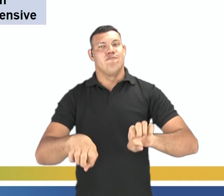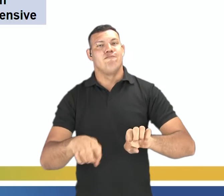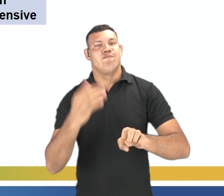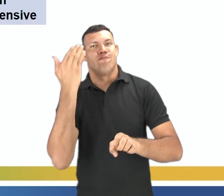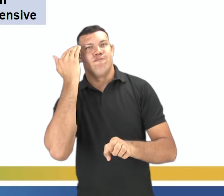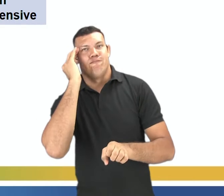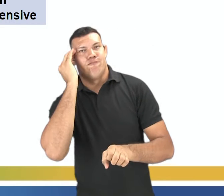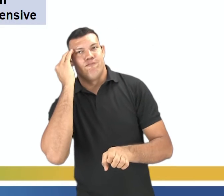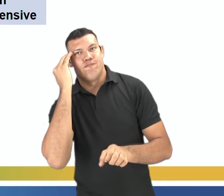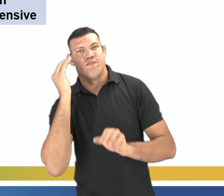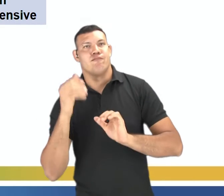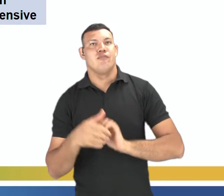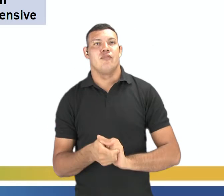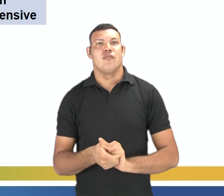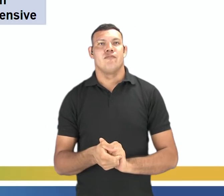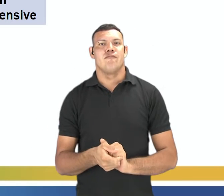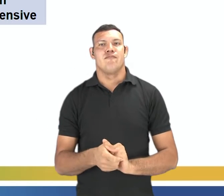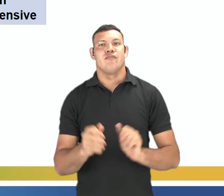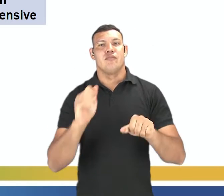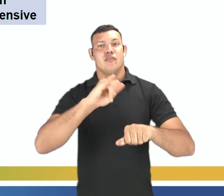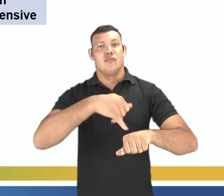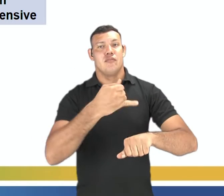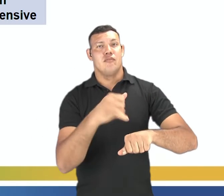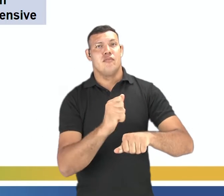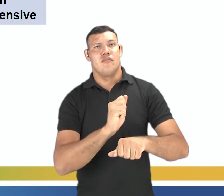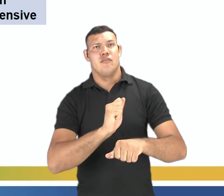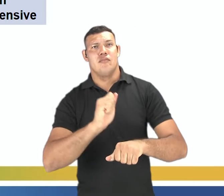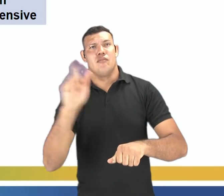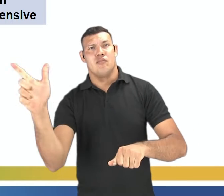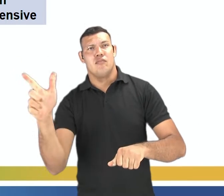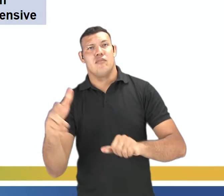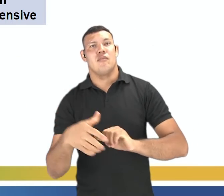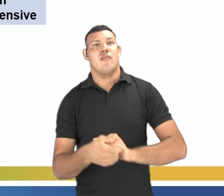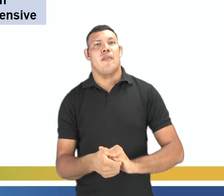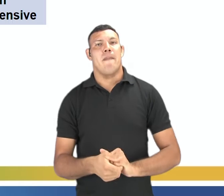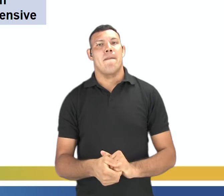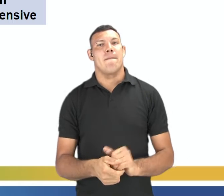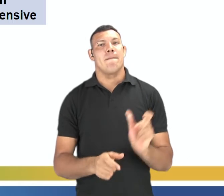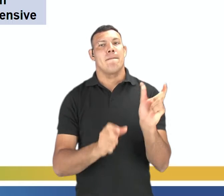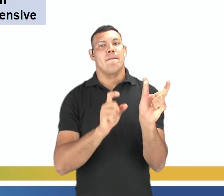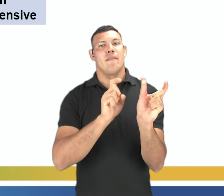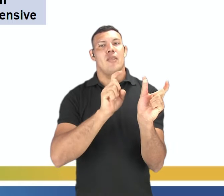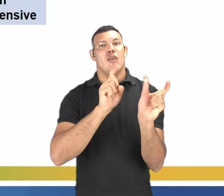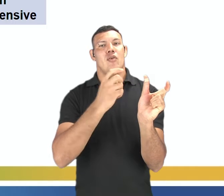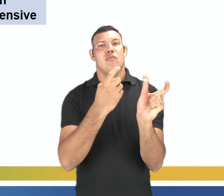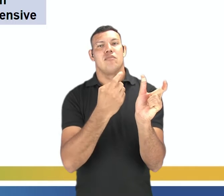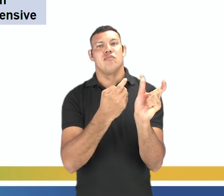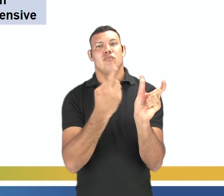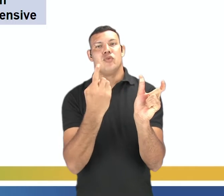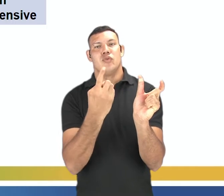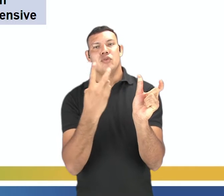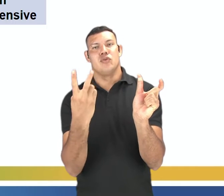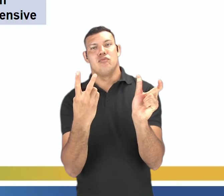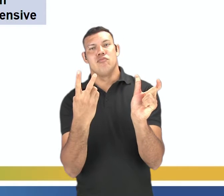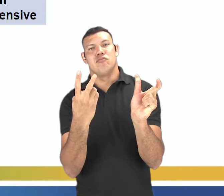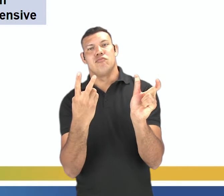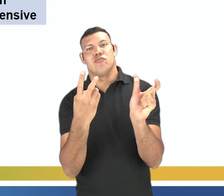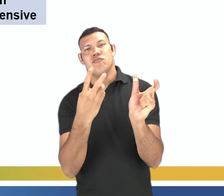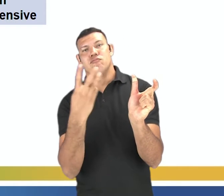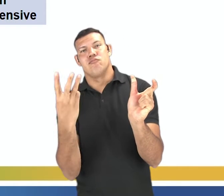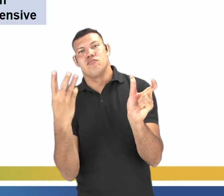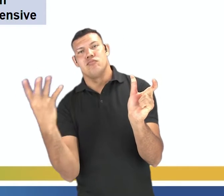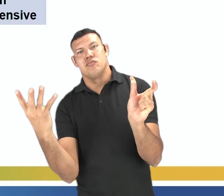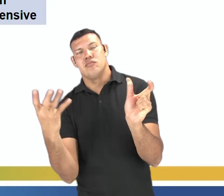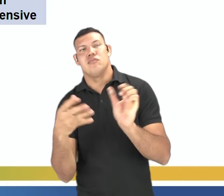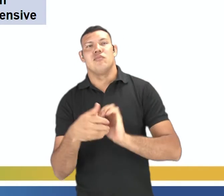entender. São considerados longos adjetivos com two syllables not ending in Y, ou seja, adjetivos com